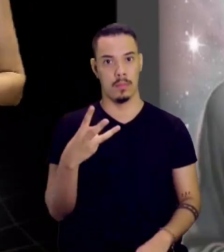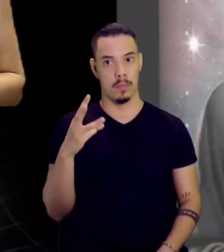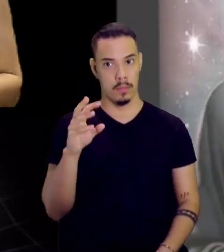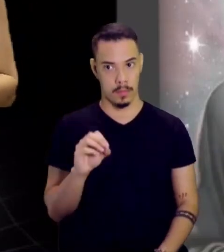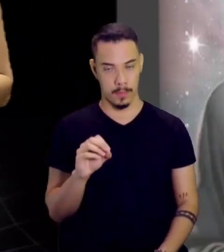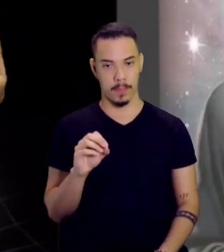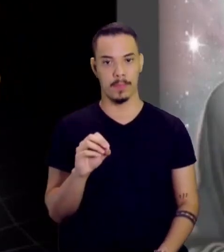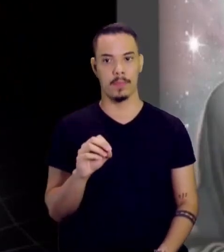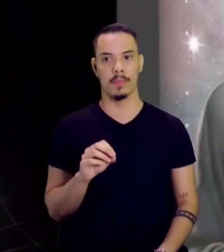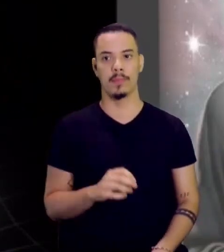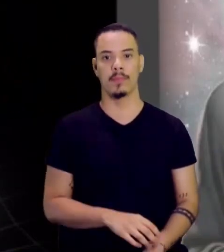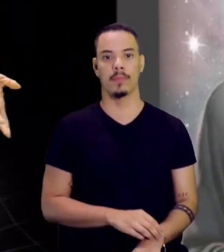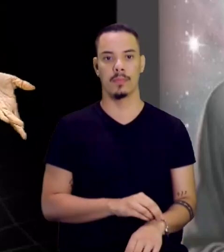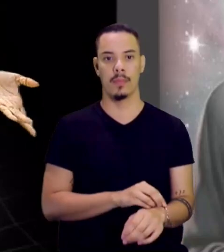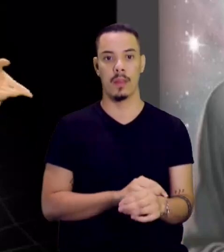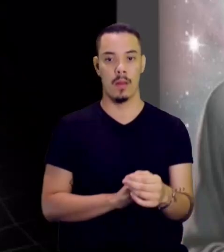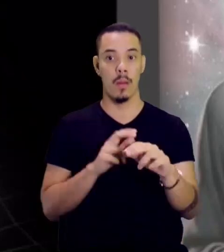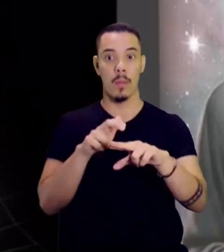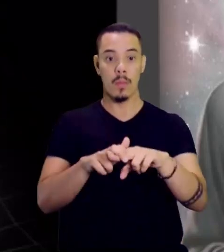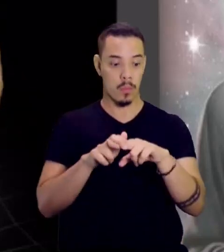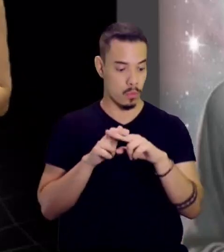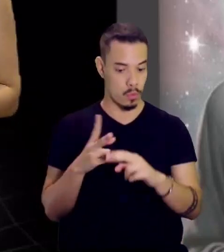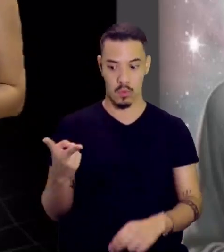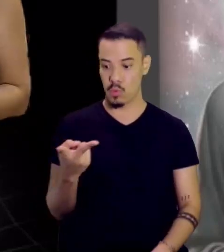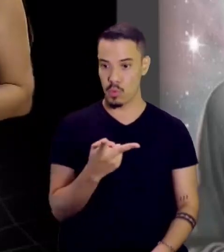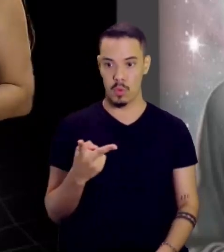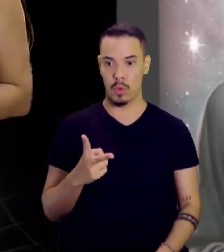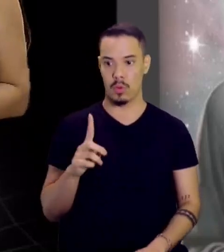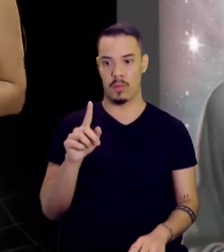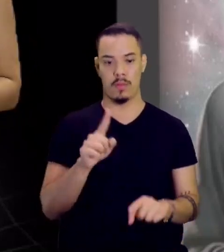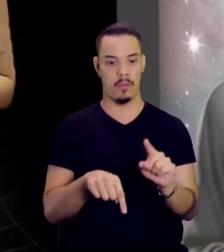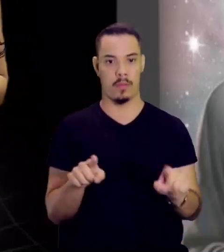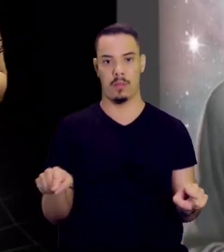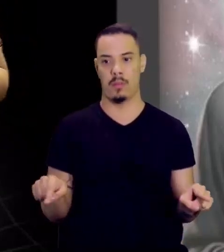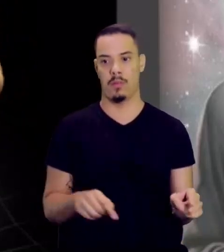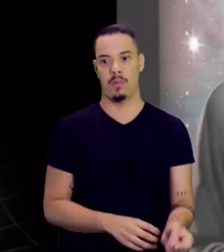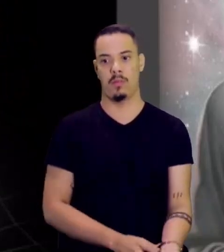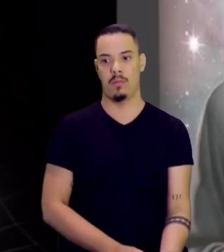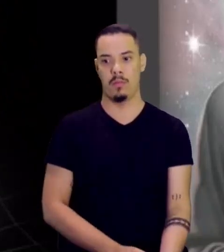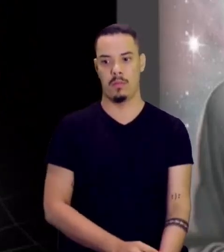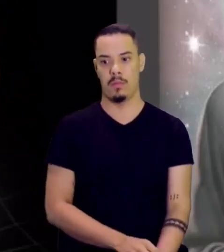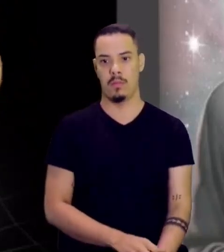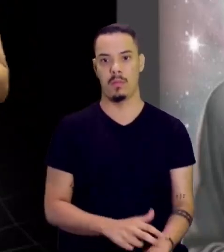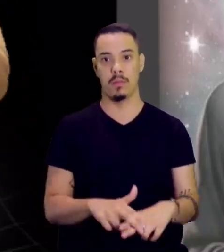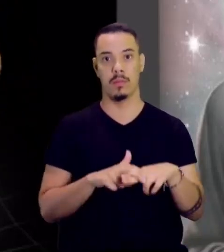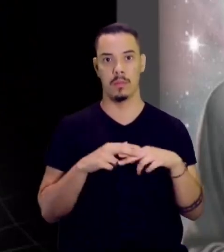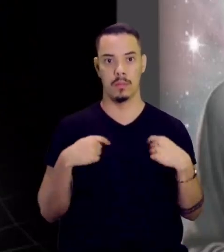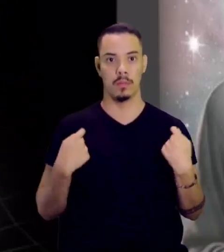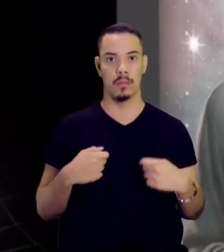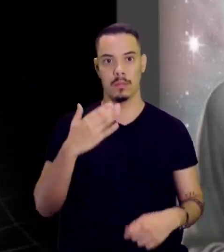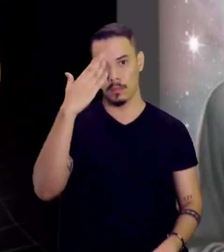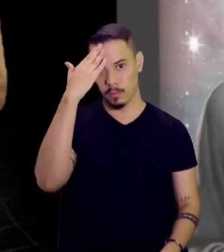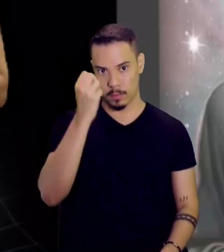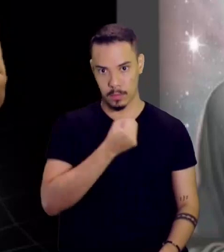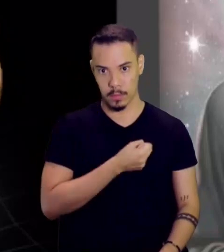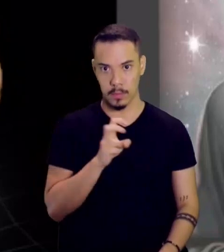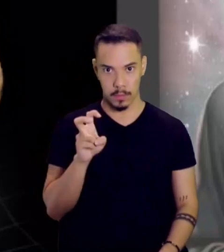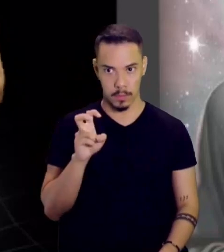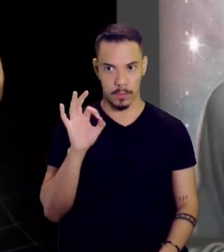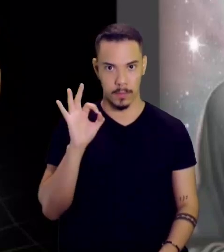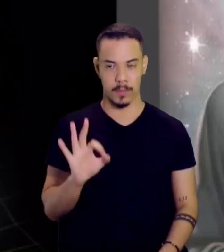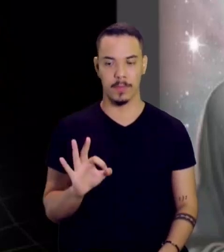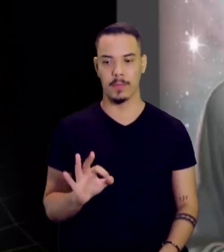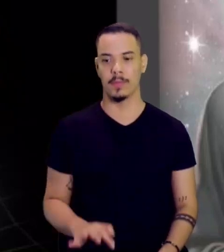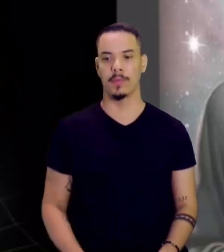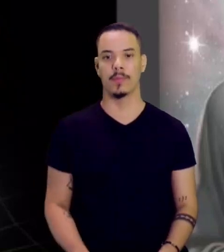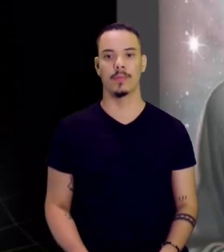estava variando, a aceleração também estava. Mas naquele instante, era aquela aceleração de 5. Exatamente. Fechado, Vamos lá, então? pessoal? Vamos continuar,